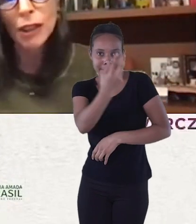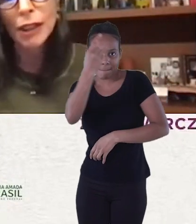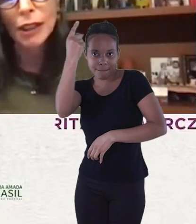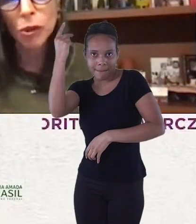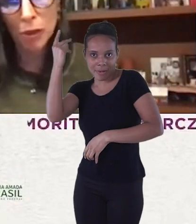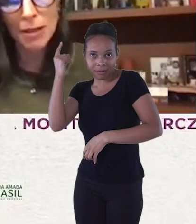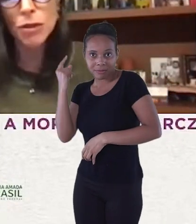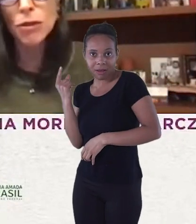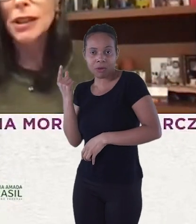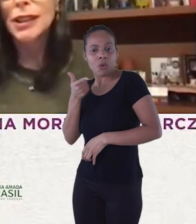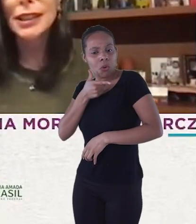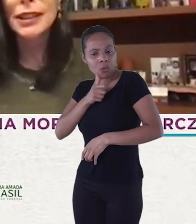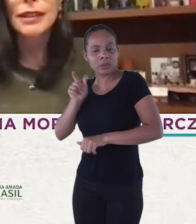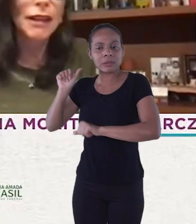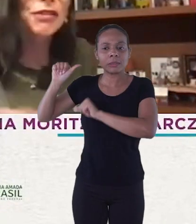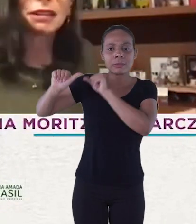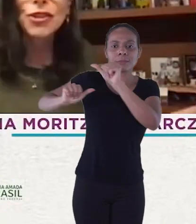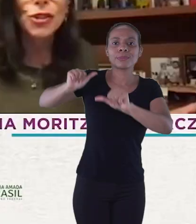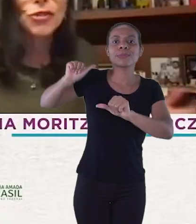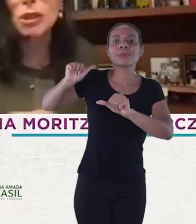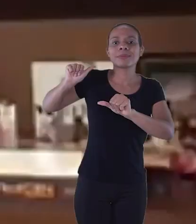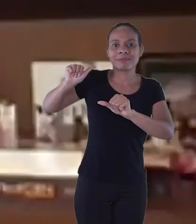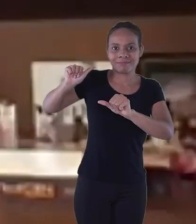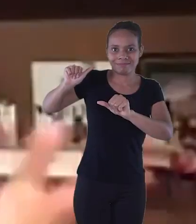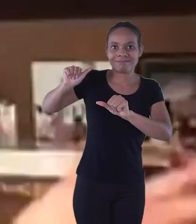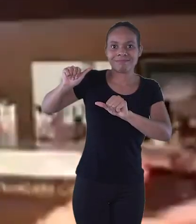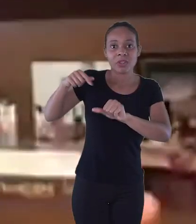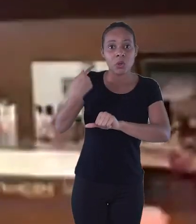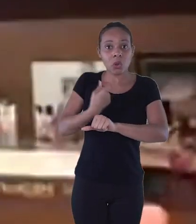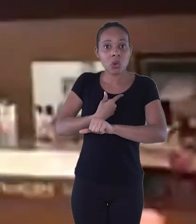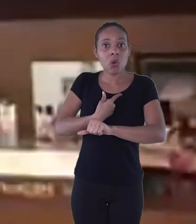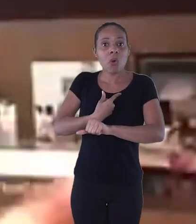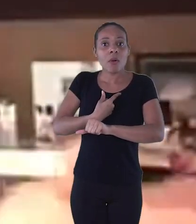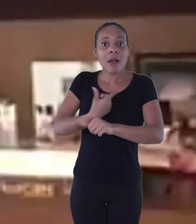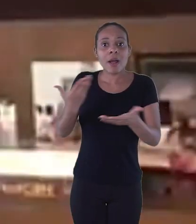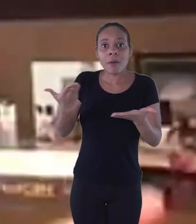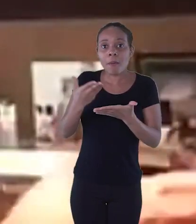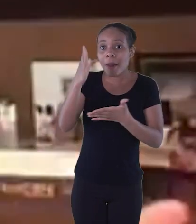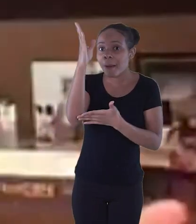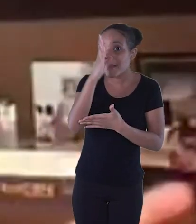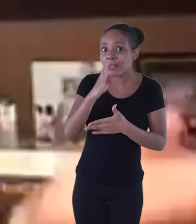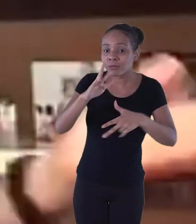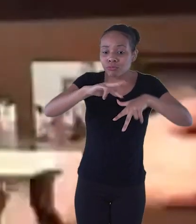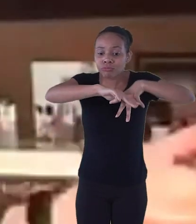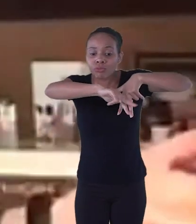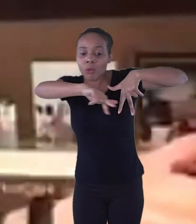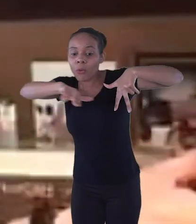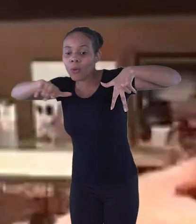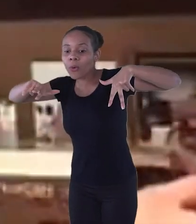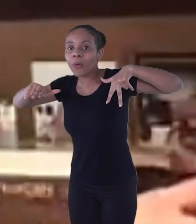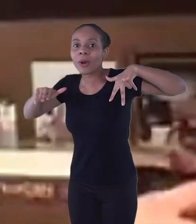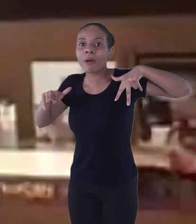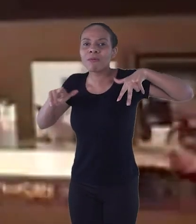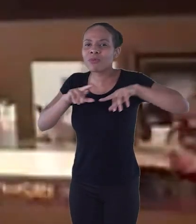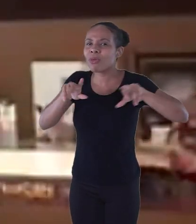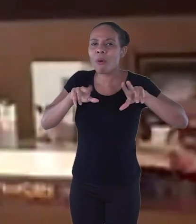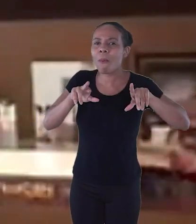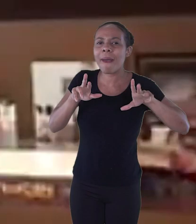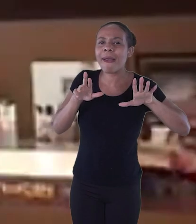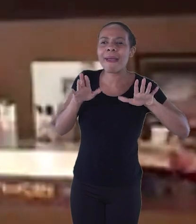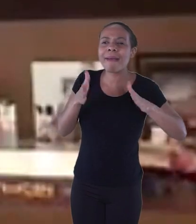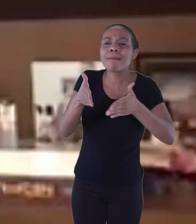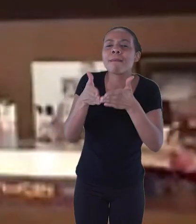mais plural, um Brasil que, na verdade, nós não estamos fazendo nenhum favor, né? Que a gente trate de um Brasil que é o Brasil que temos,